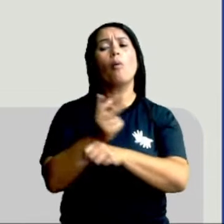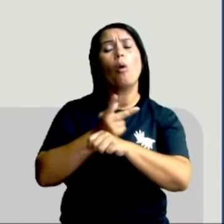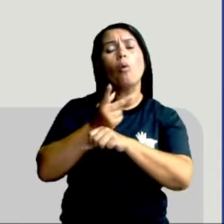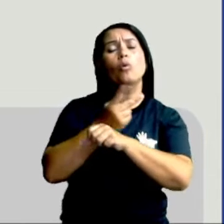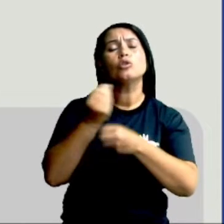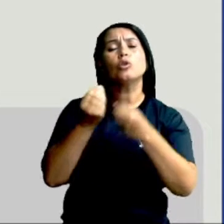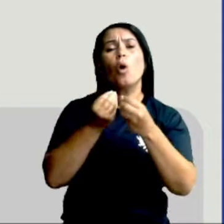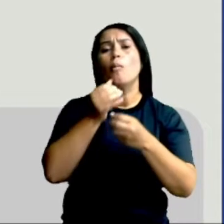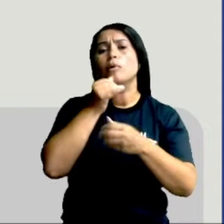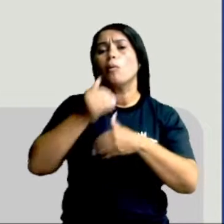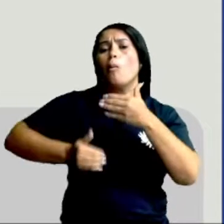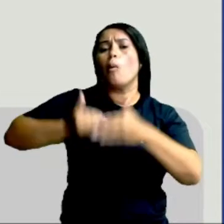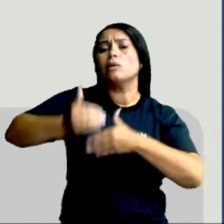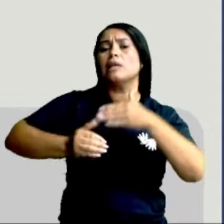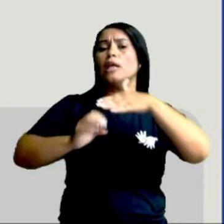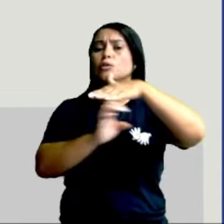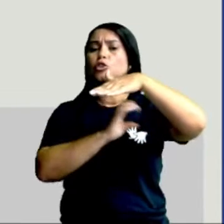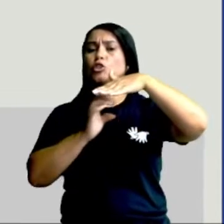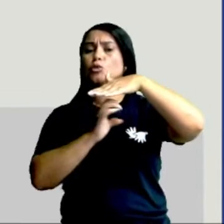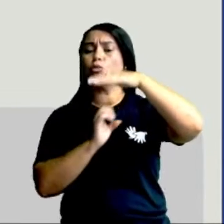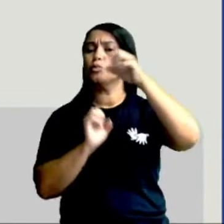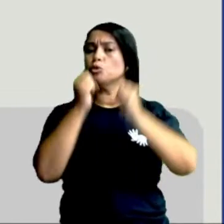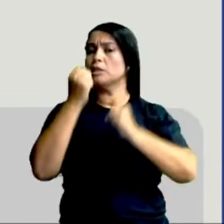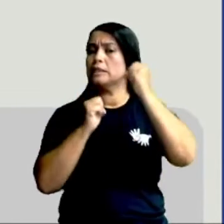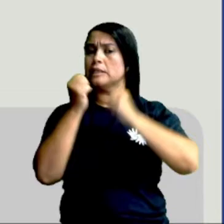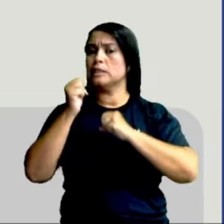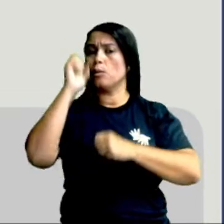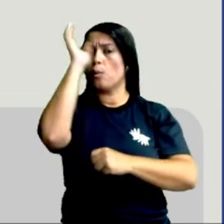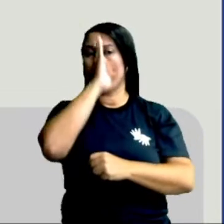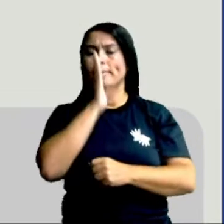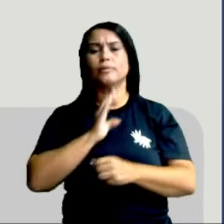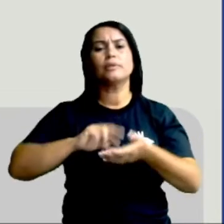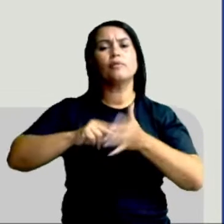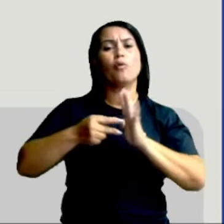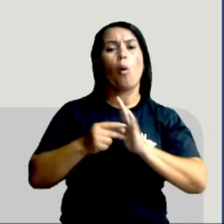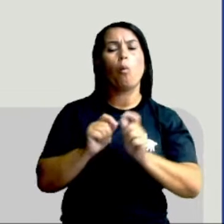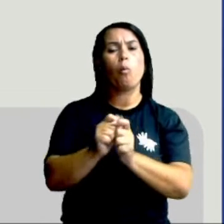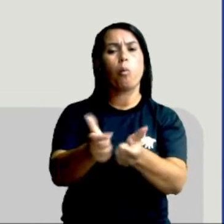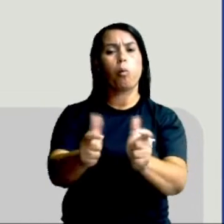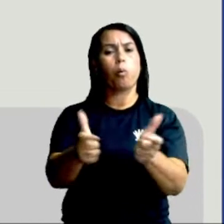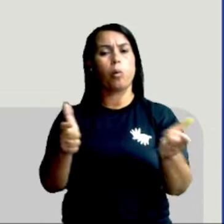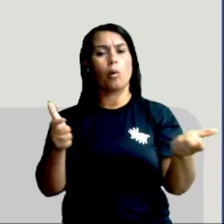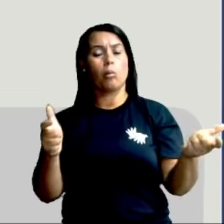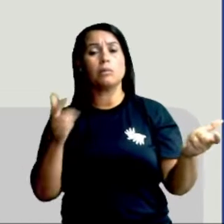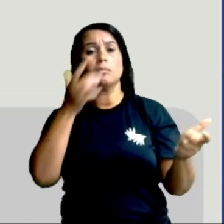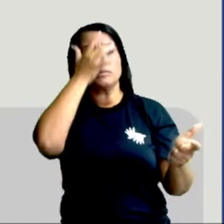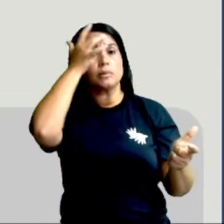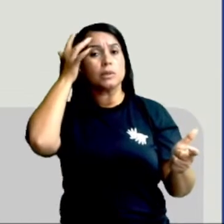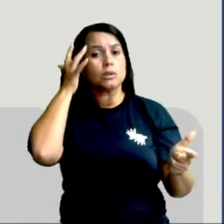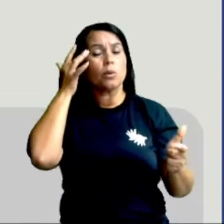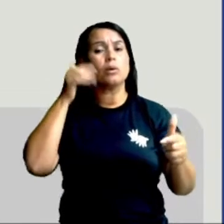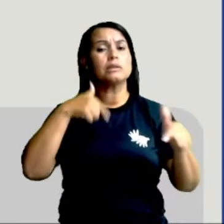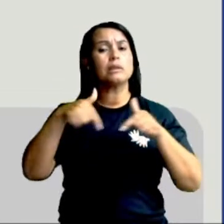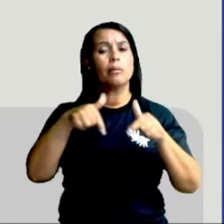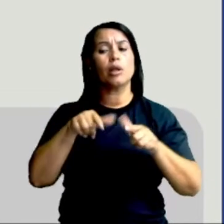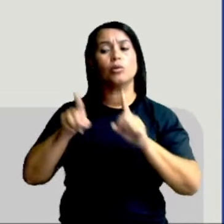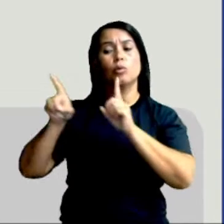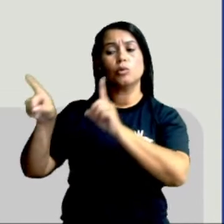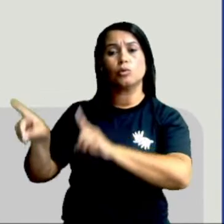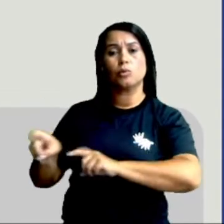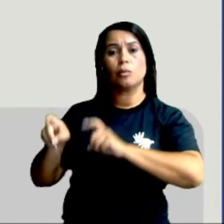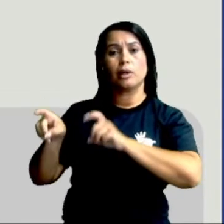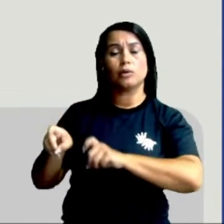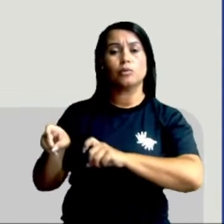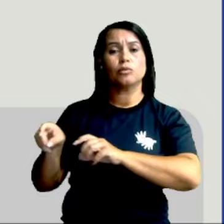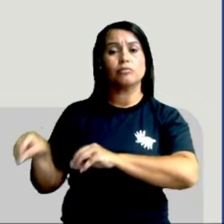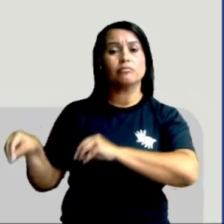de industrialização no Brasil, o que significou o aumento de números de trabalhadores urbanos. A gente falou